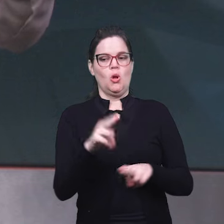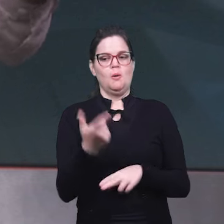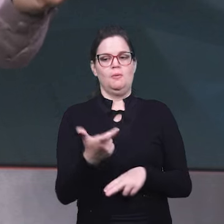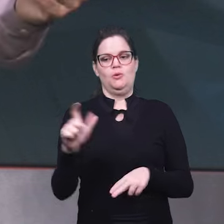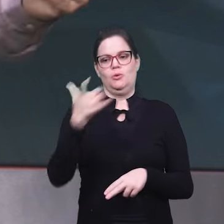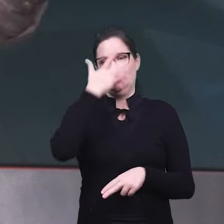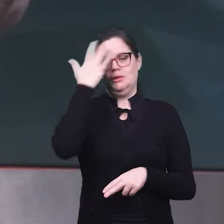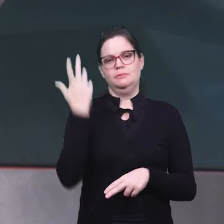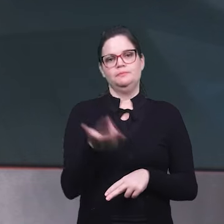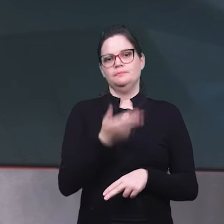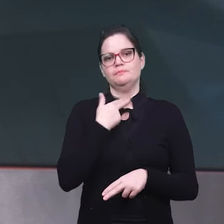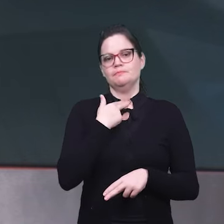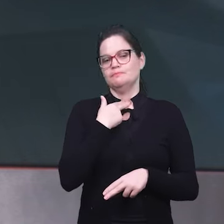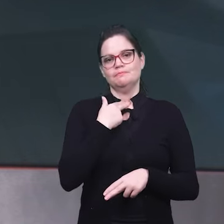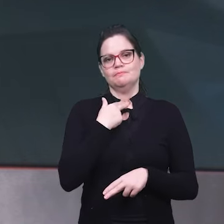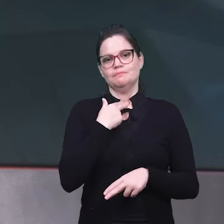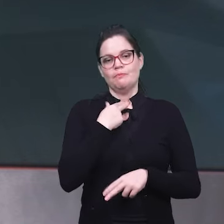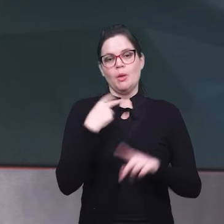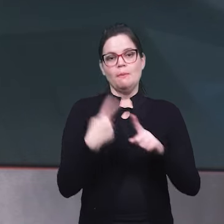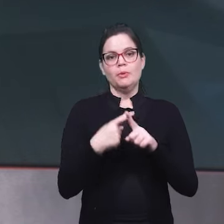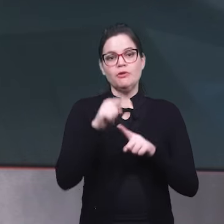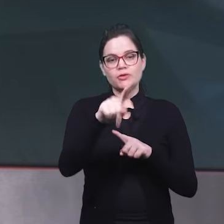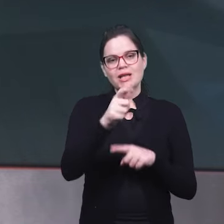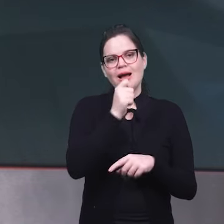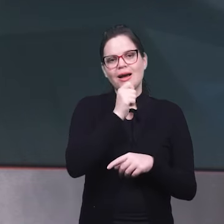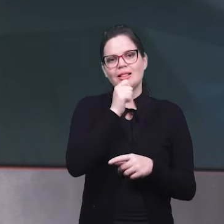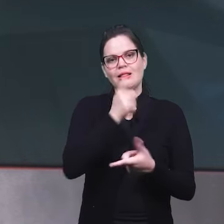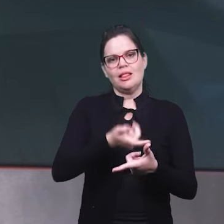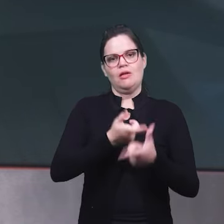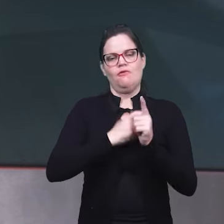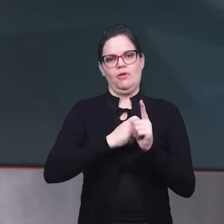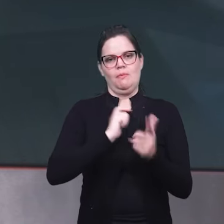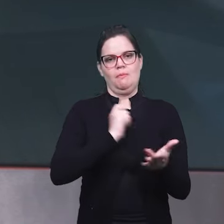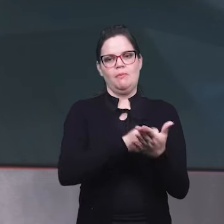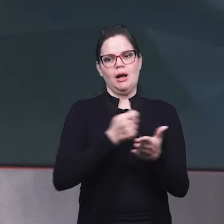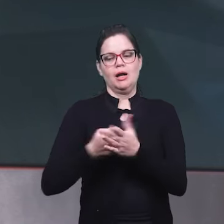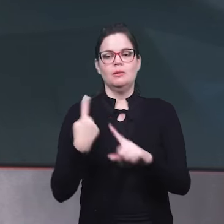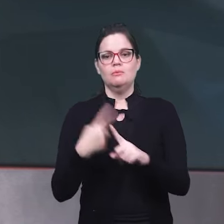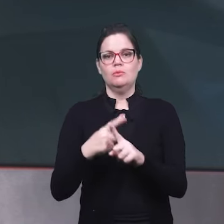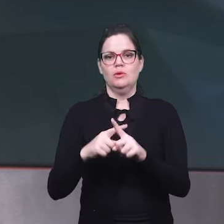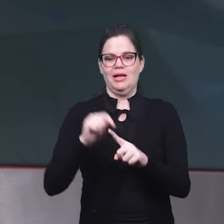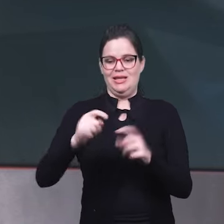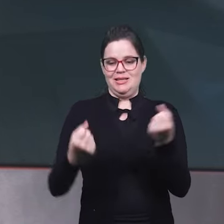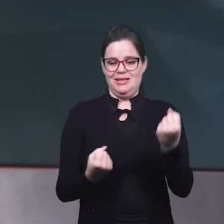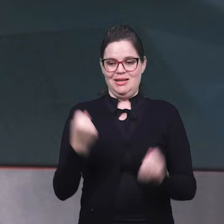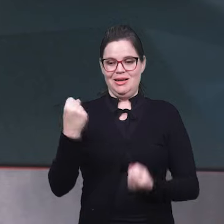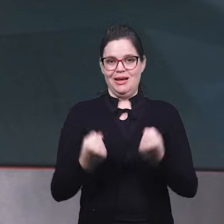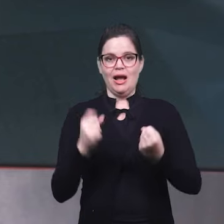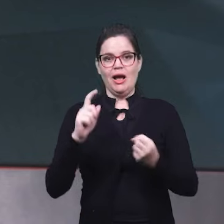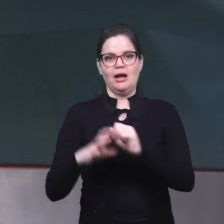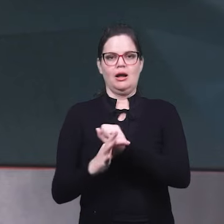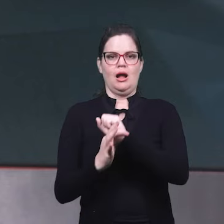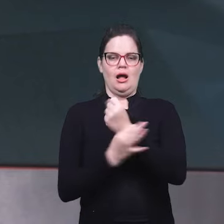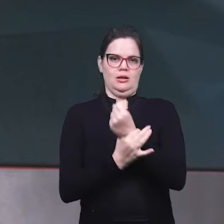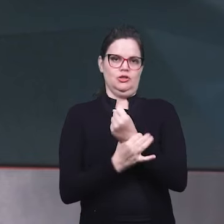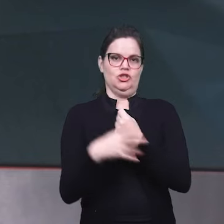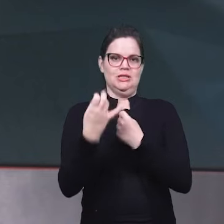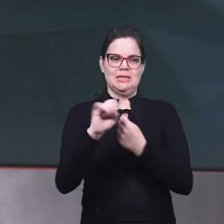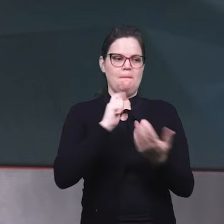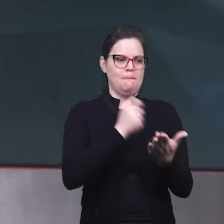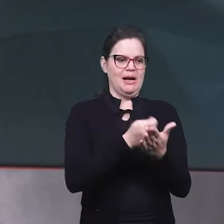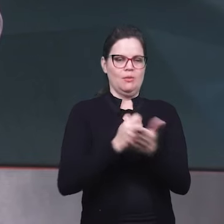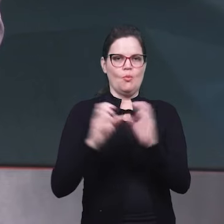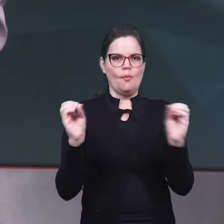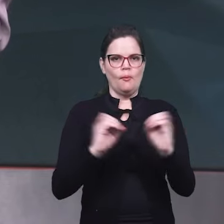a quem te cedeu esse financiamento. Isso é uma outra forma. E assim você